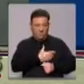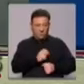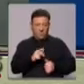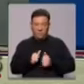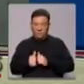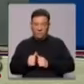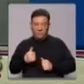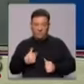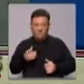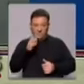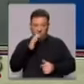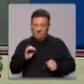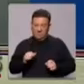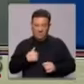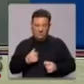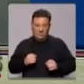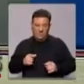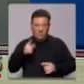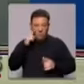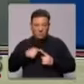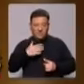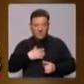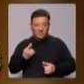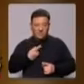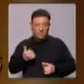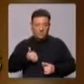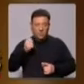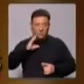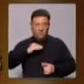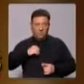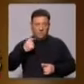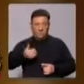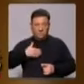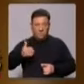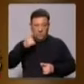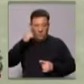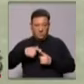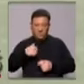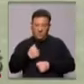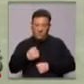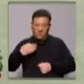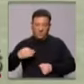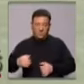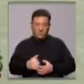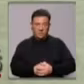desportivo. O meu objetivo é ser o melhor do mundo. É o meu maior objetivo e é por isso que eu trabalho todos os dias.